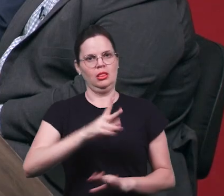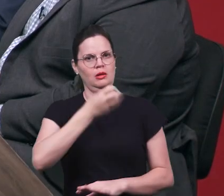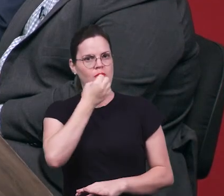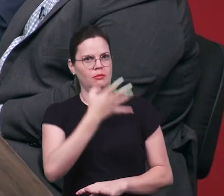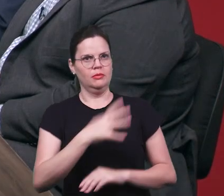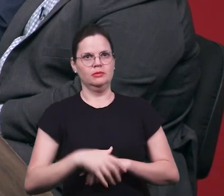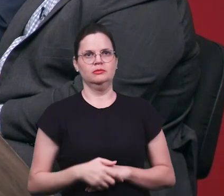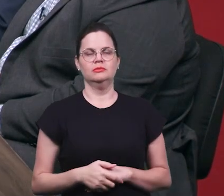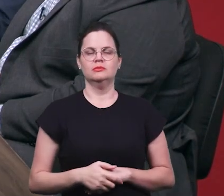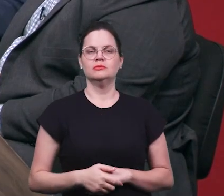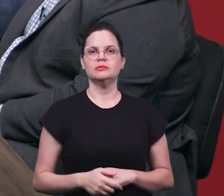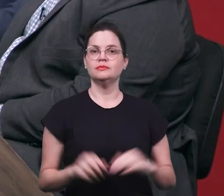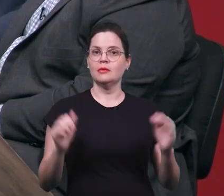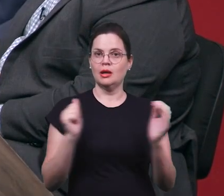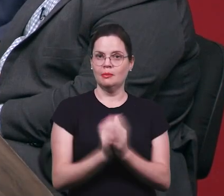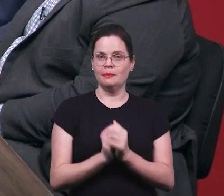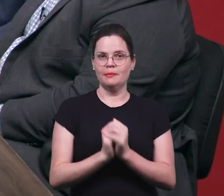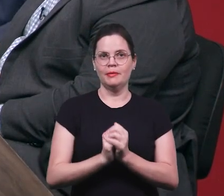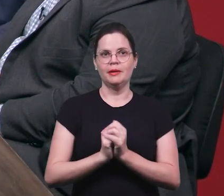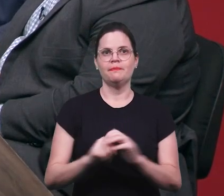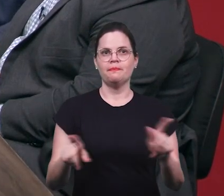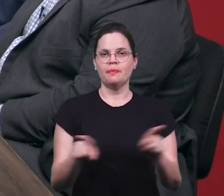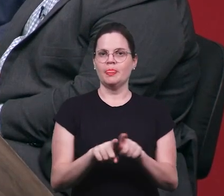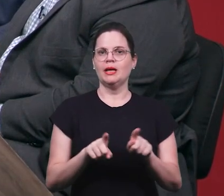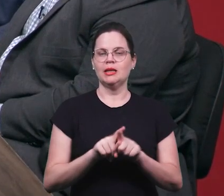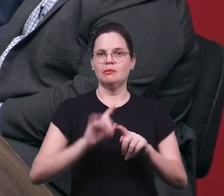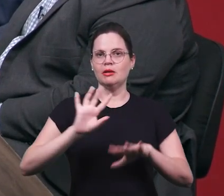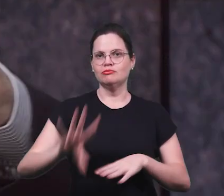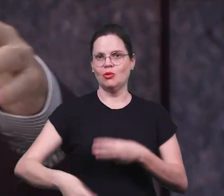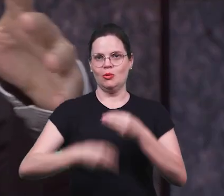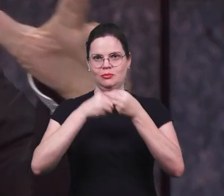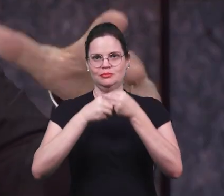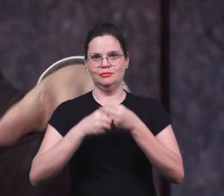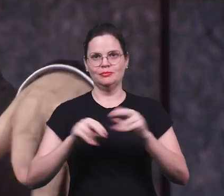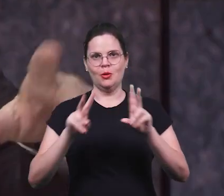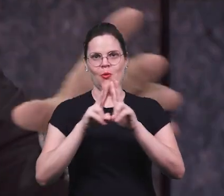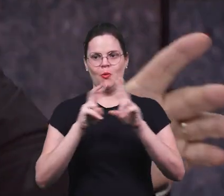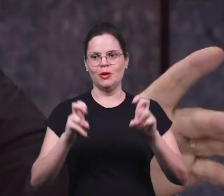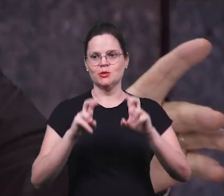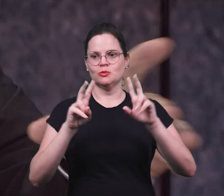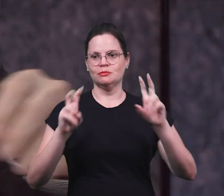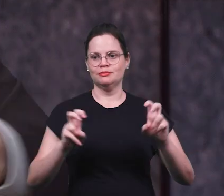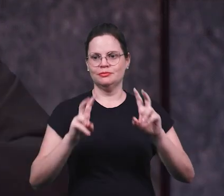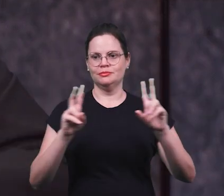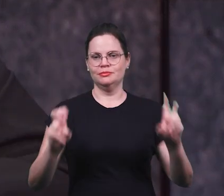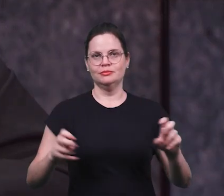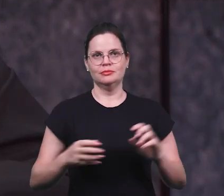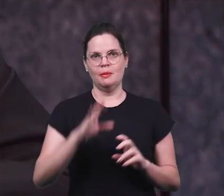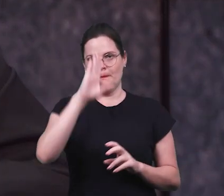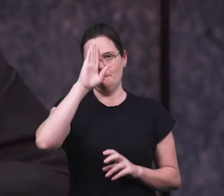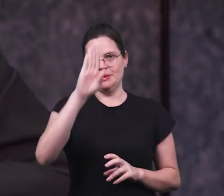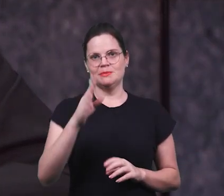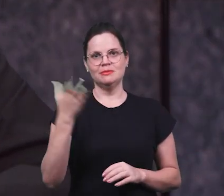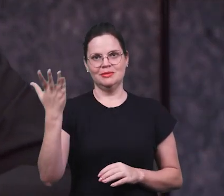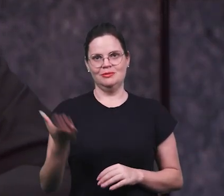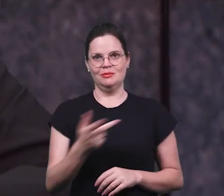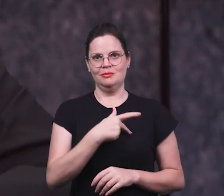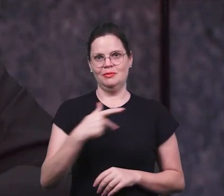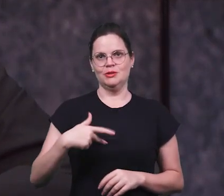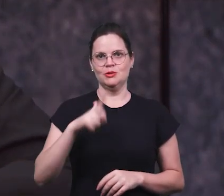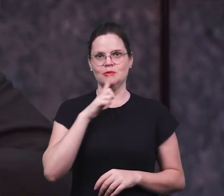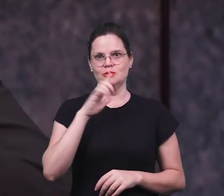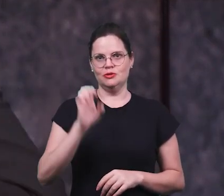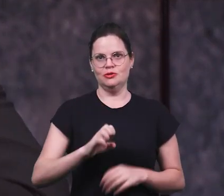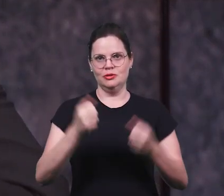E aditivamente, né, somando aqui as colocações, especialmente essa que o pastor Luiz